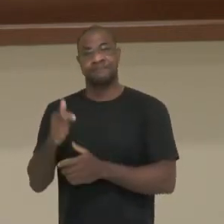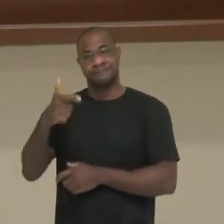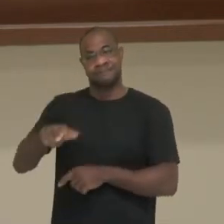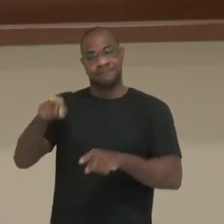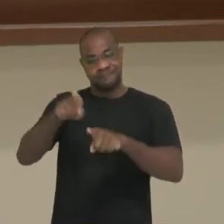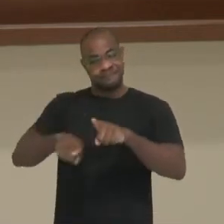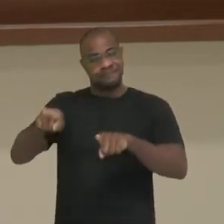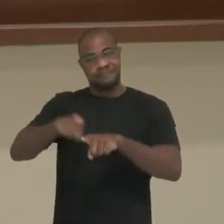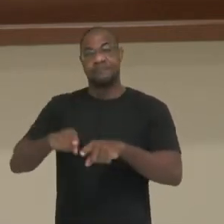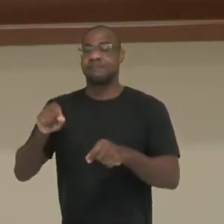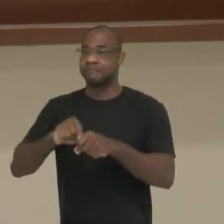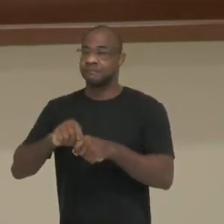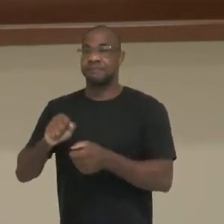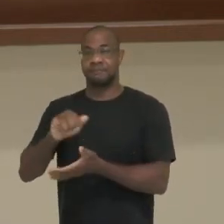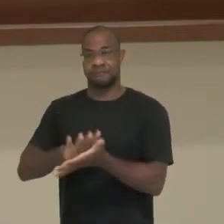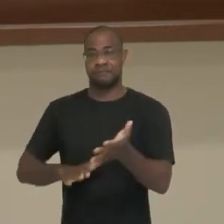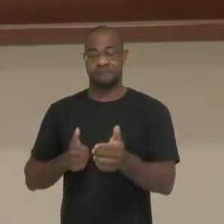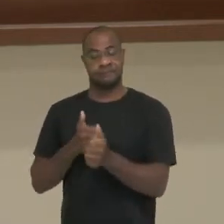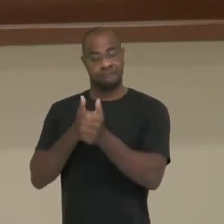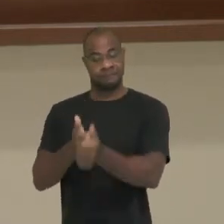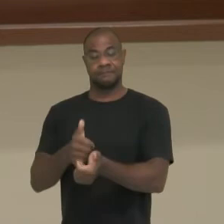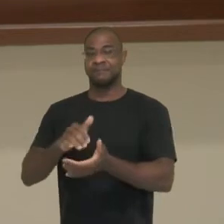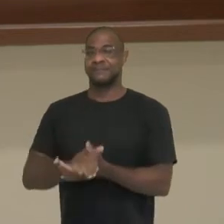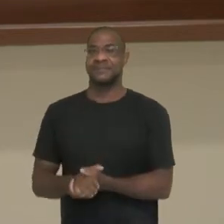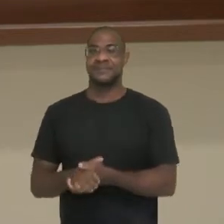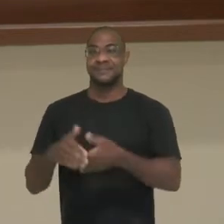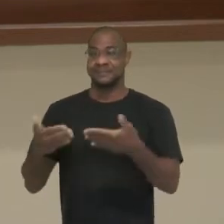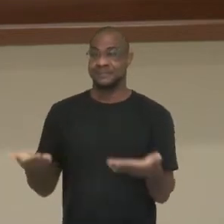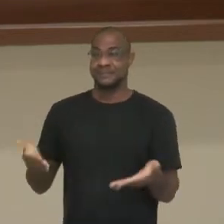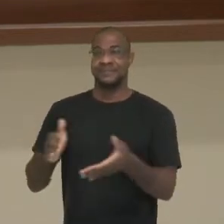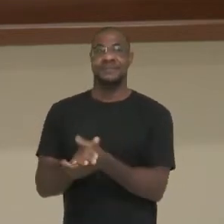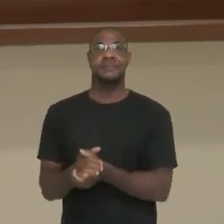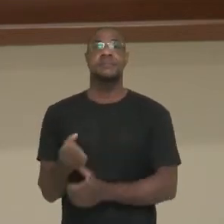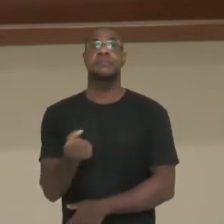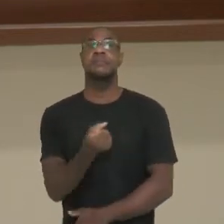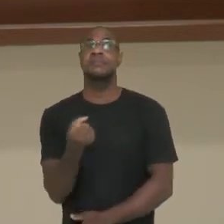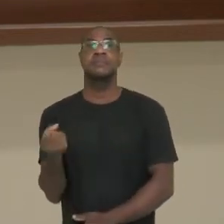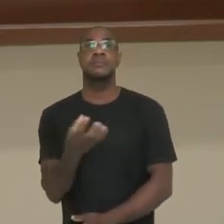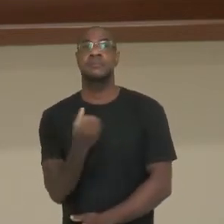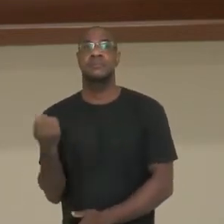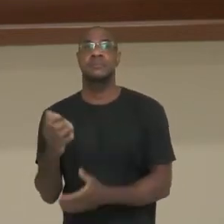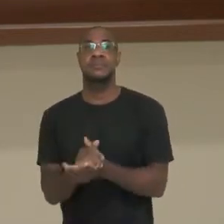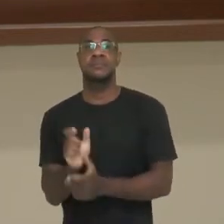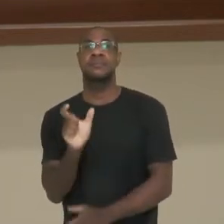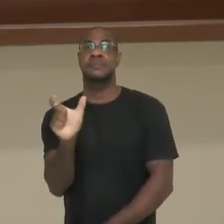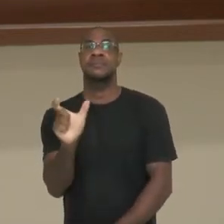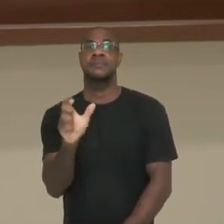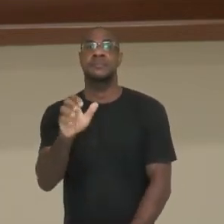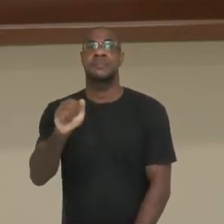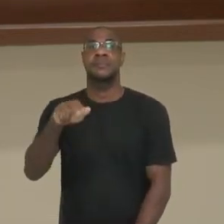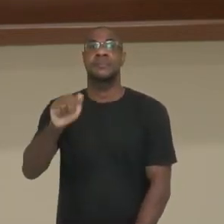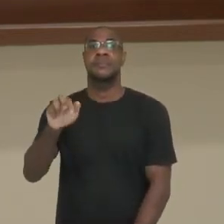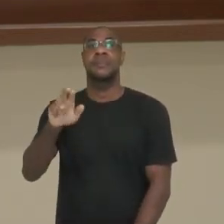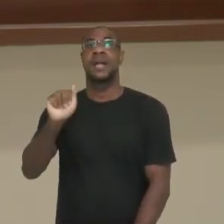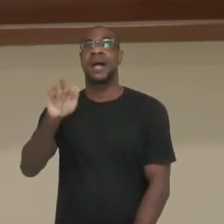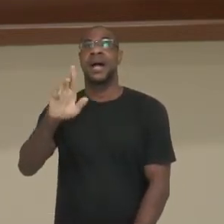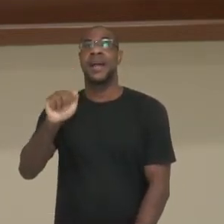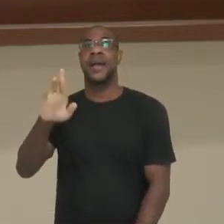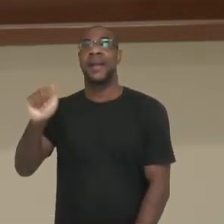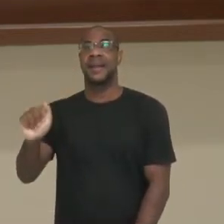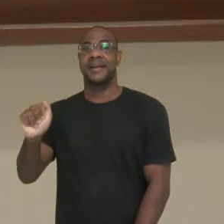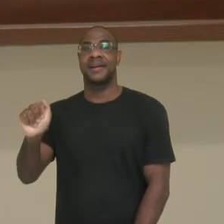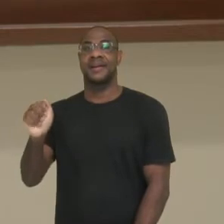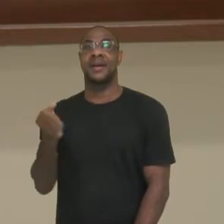vamos fazer um exercício. Acompanhe aqui comigo. Então, quantos são os anagramas da palavra arara?